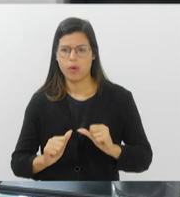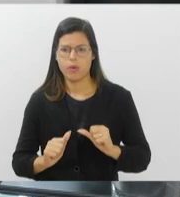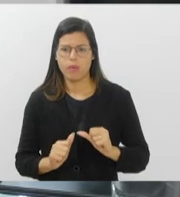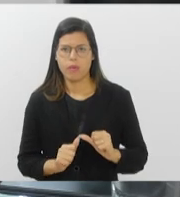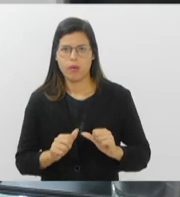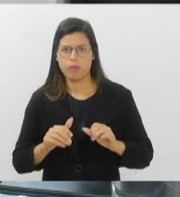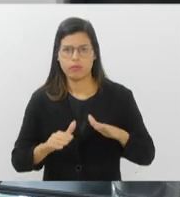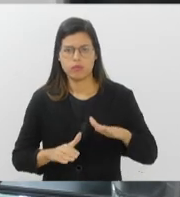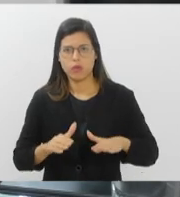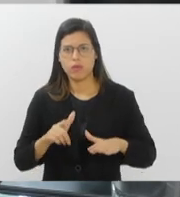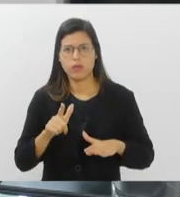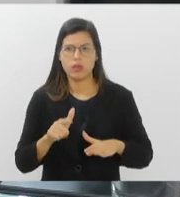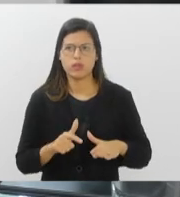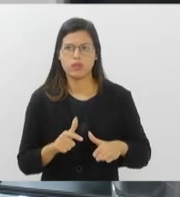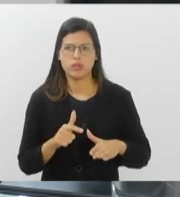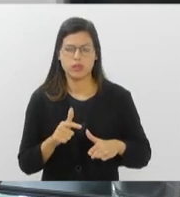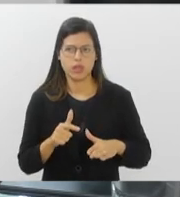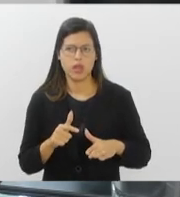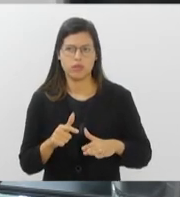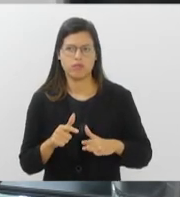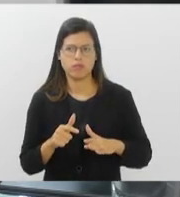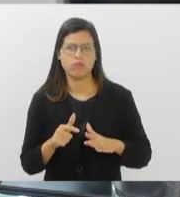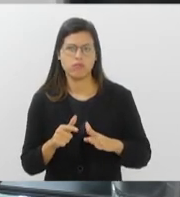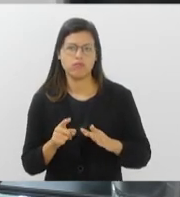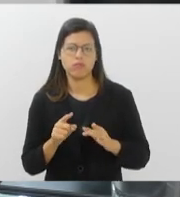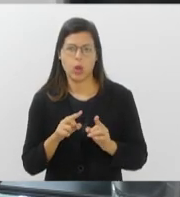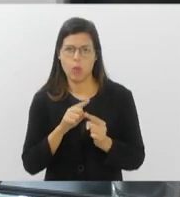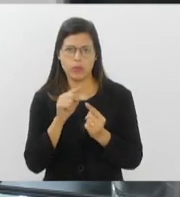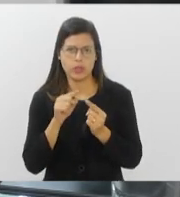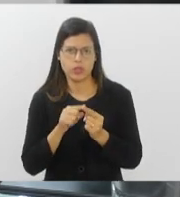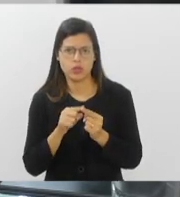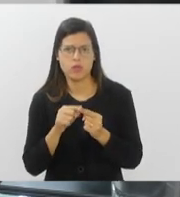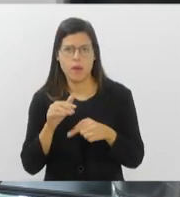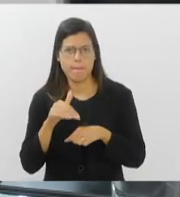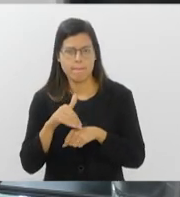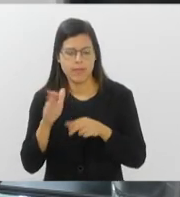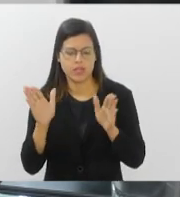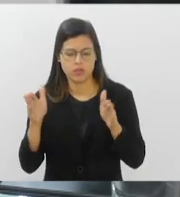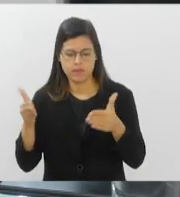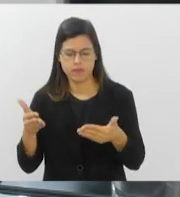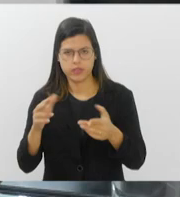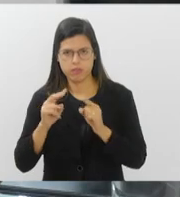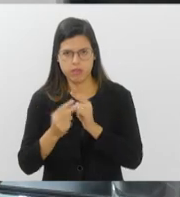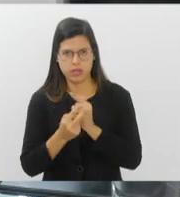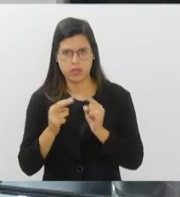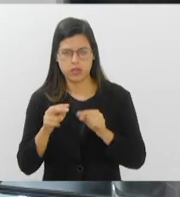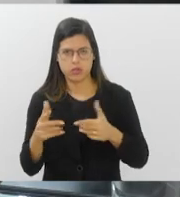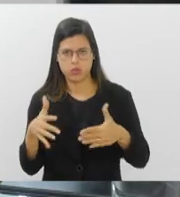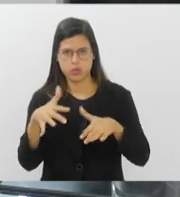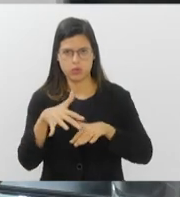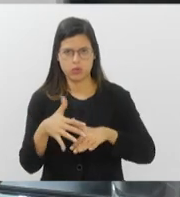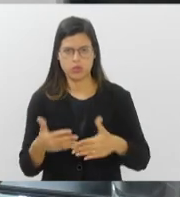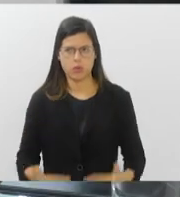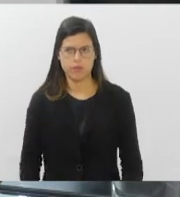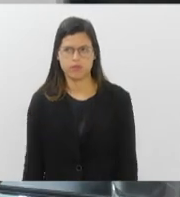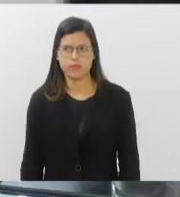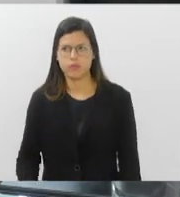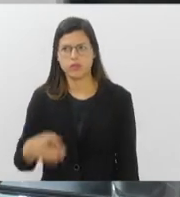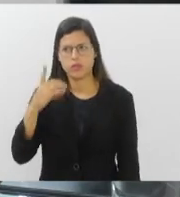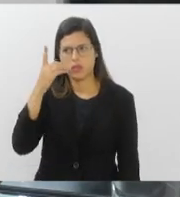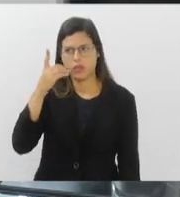forma de dar mais ênfase e inclusão por meio de lei, se você entender. Deputado